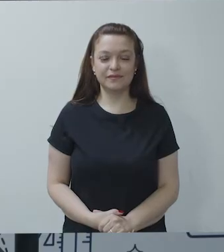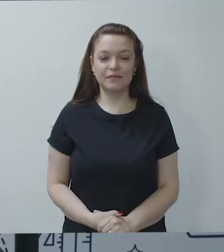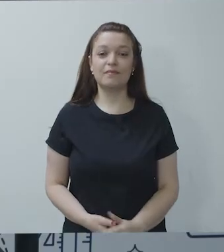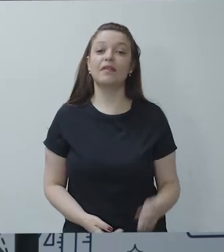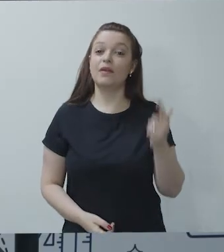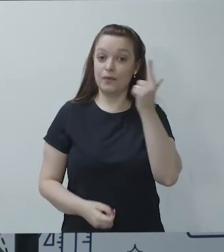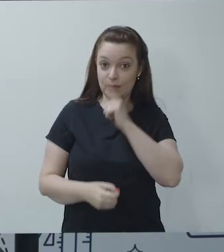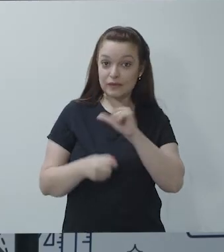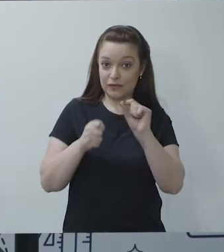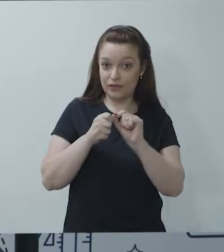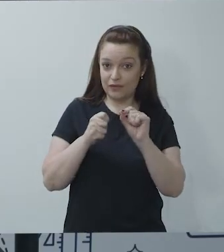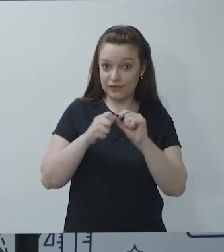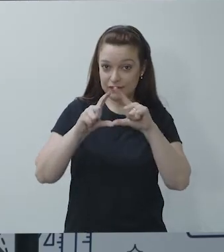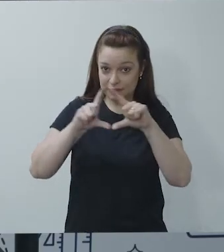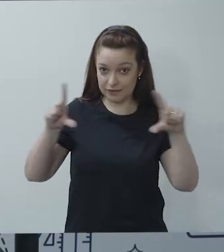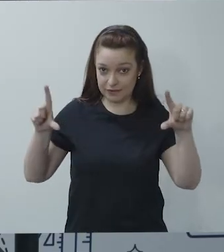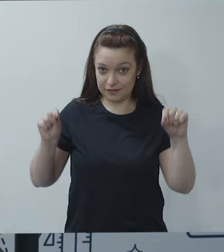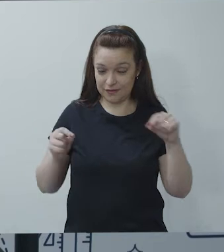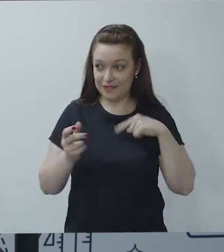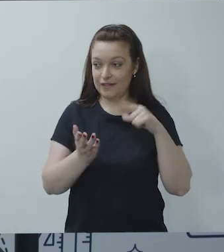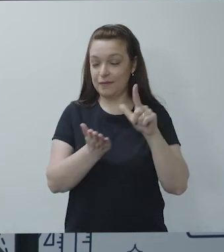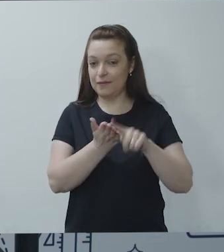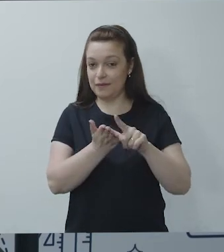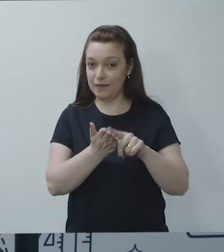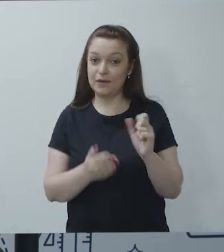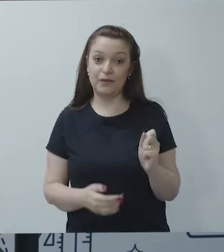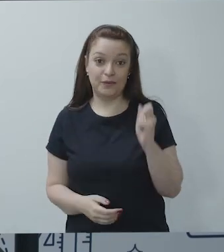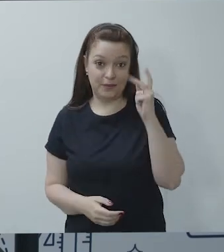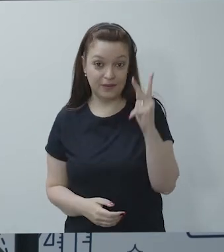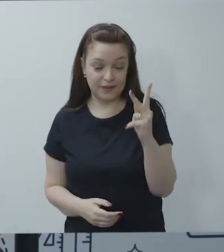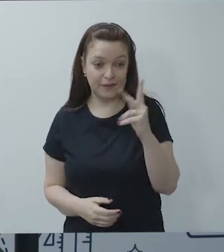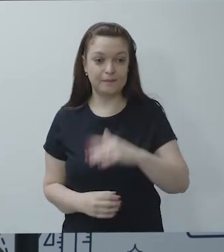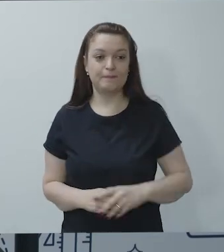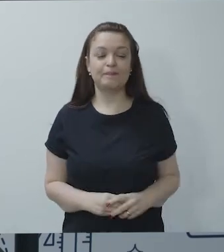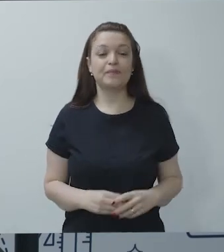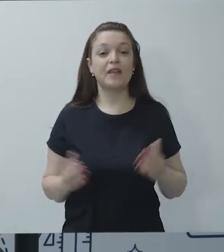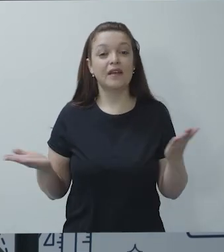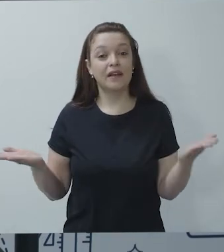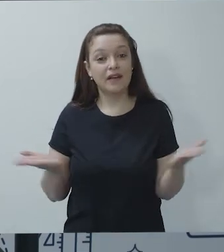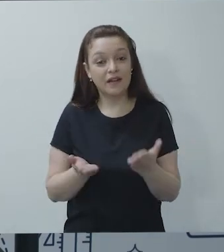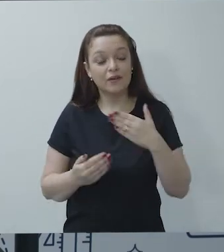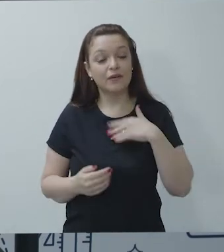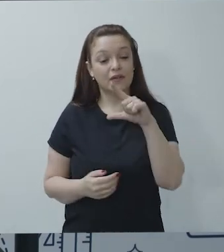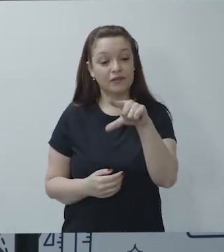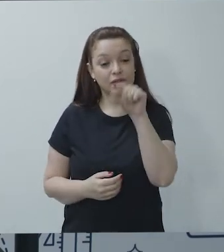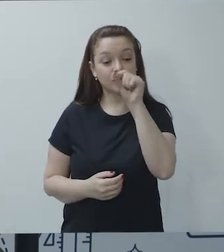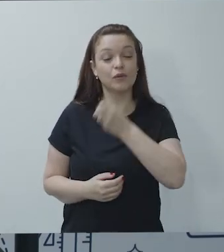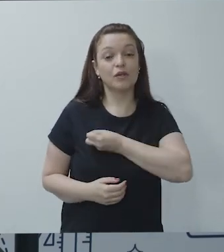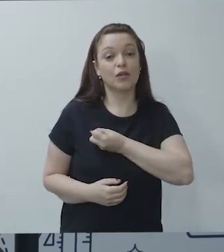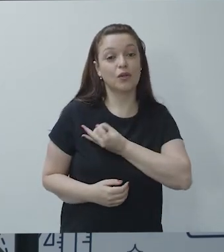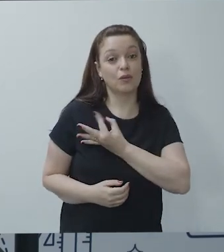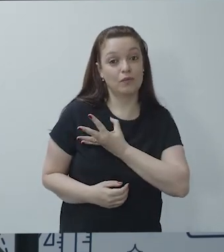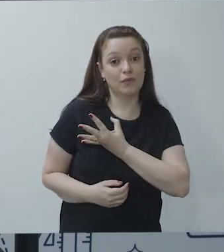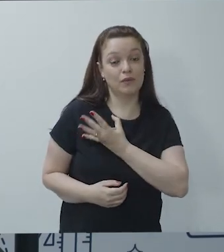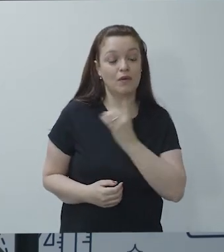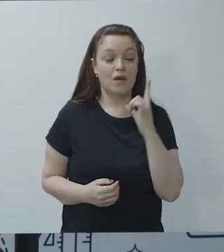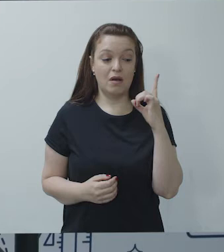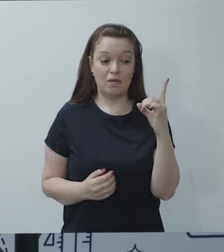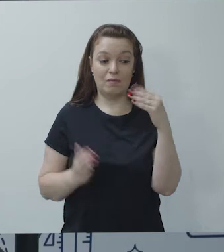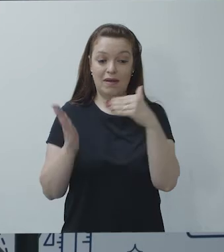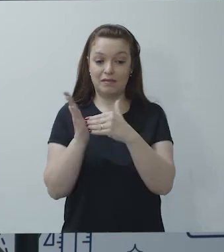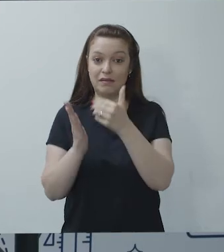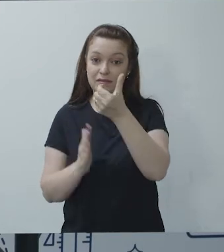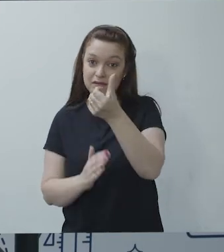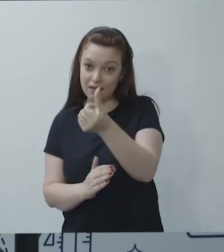conseguiram terminar de fazer a folha? Ok, então agora vocês vão escolher 4 números de 1